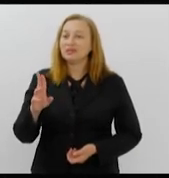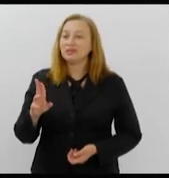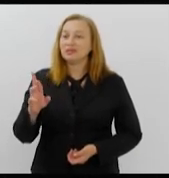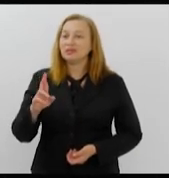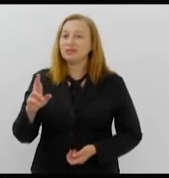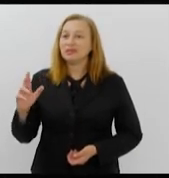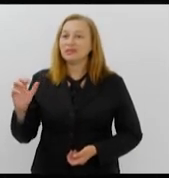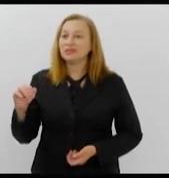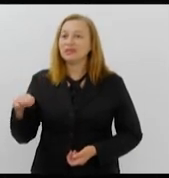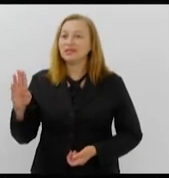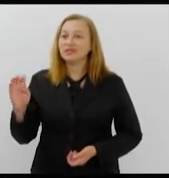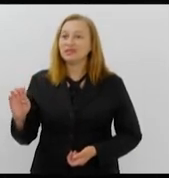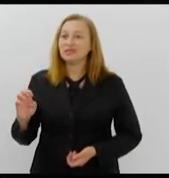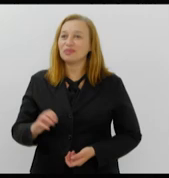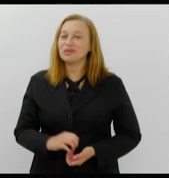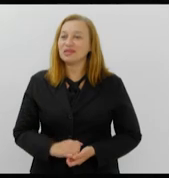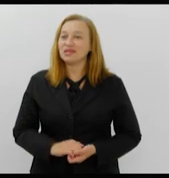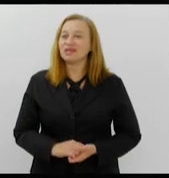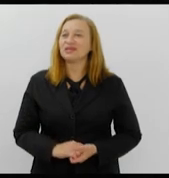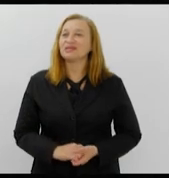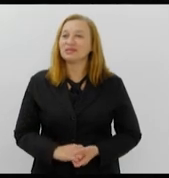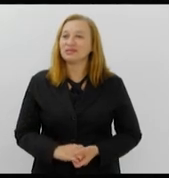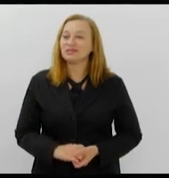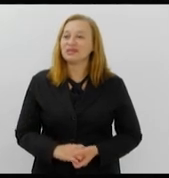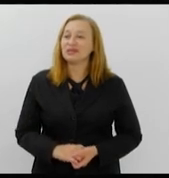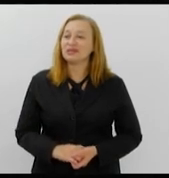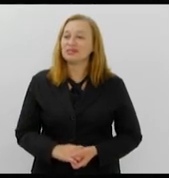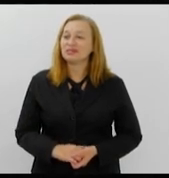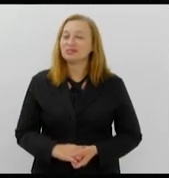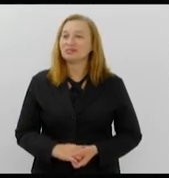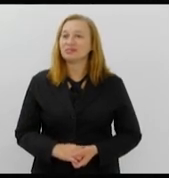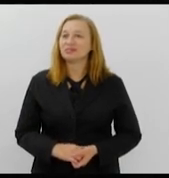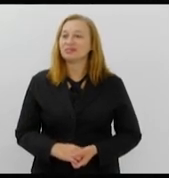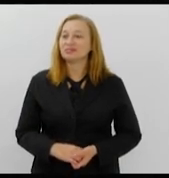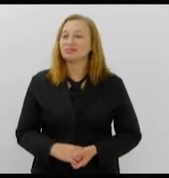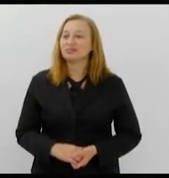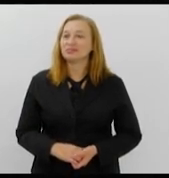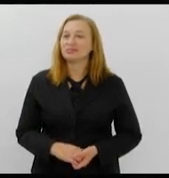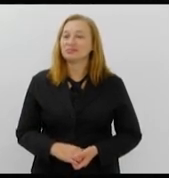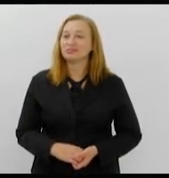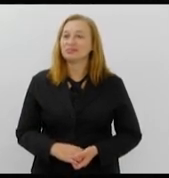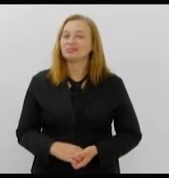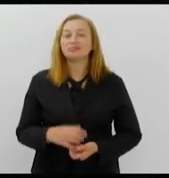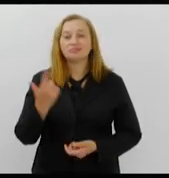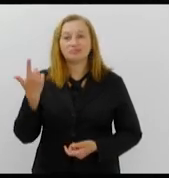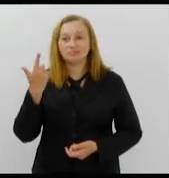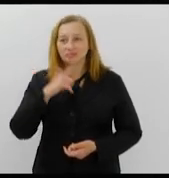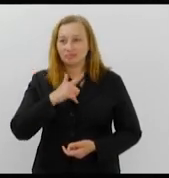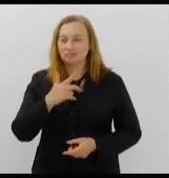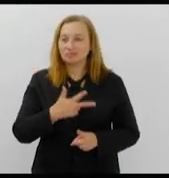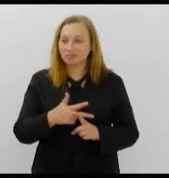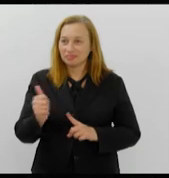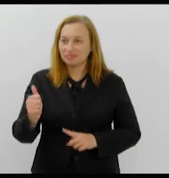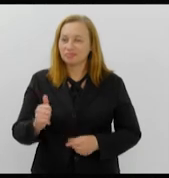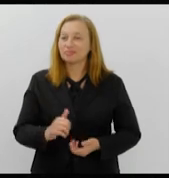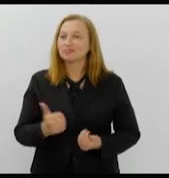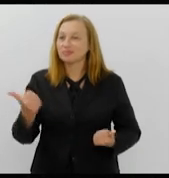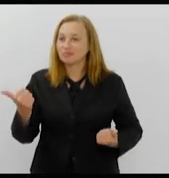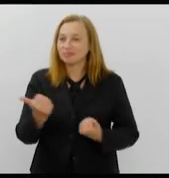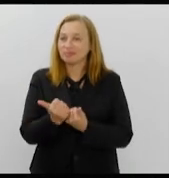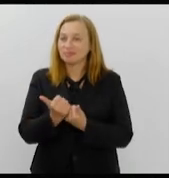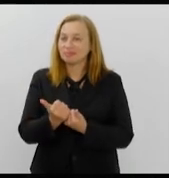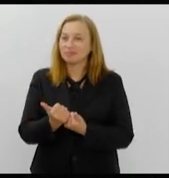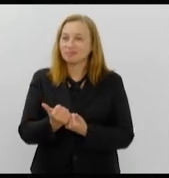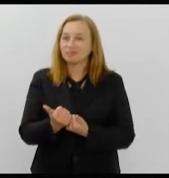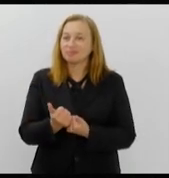ex-vereador por 2 mandatos em Barra Mansa, e conseguiu se eleger com apoio do